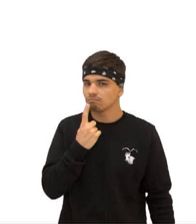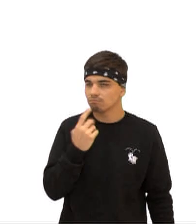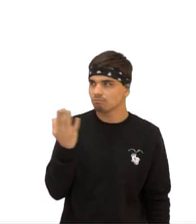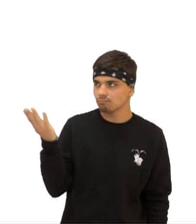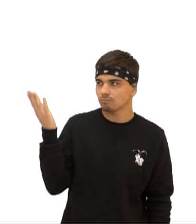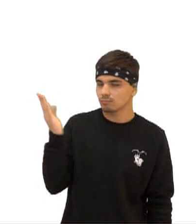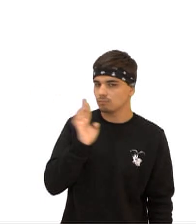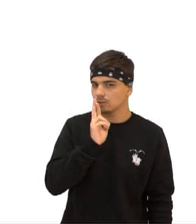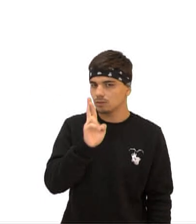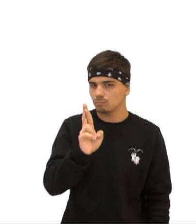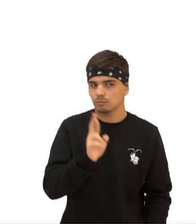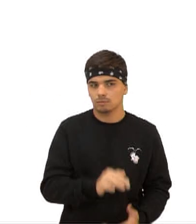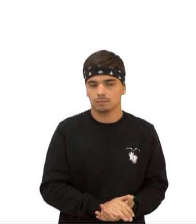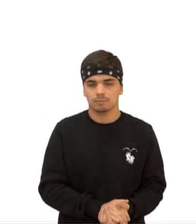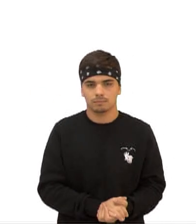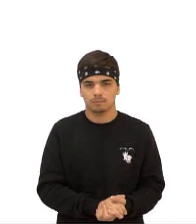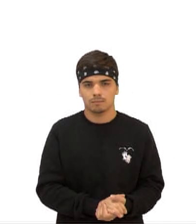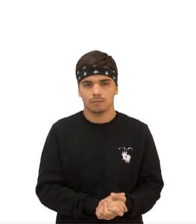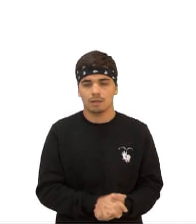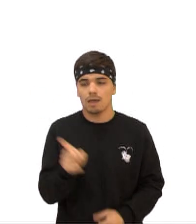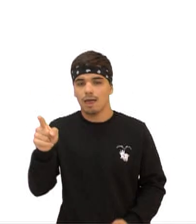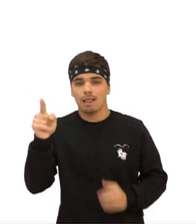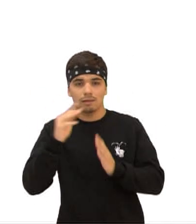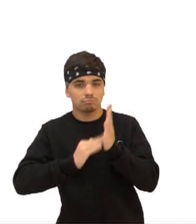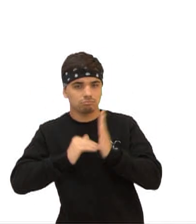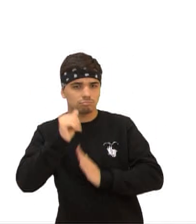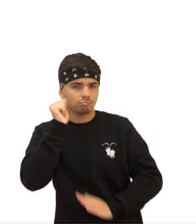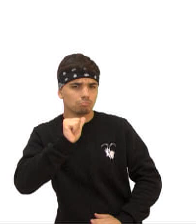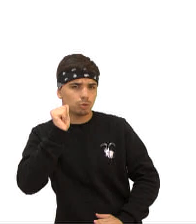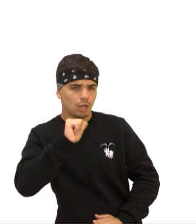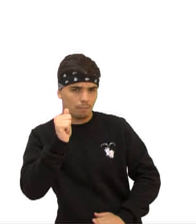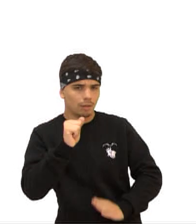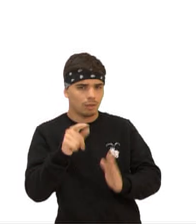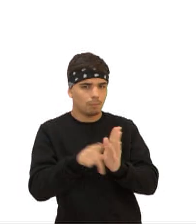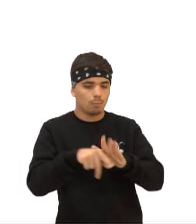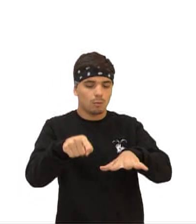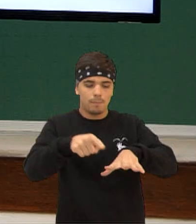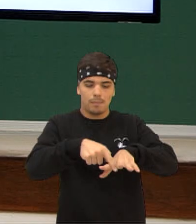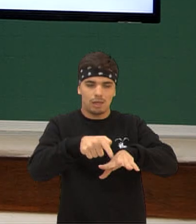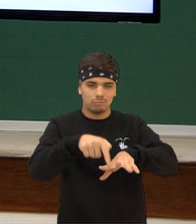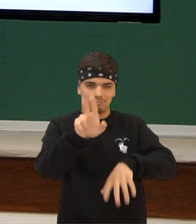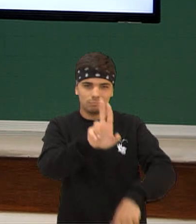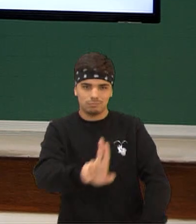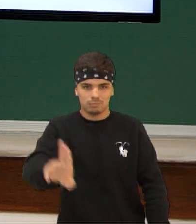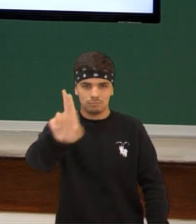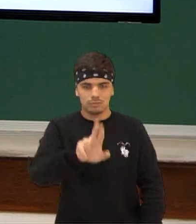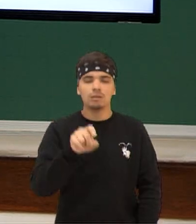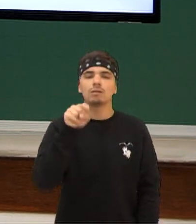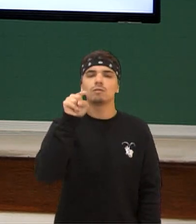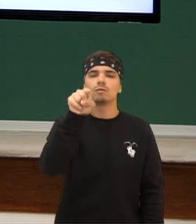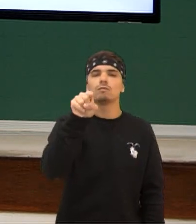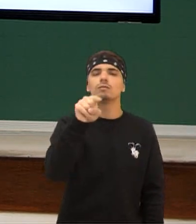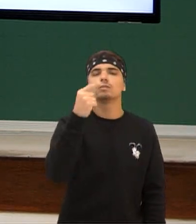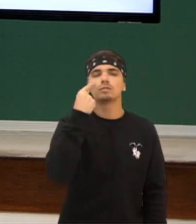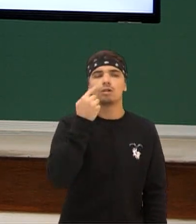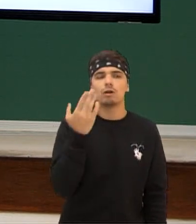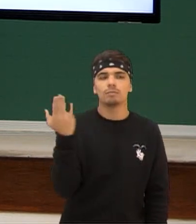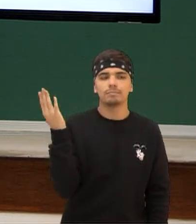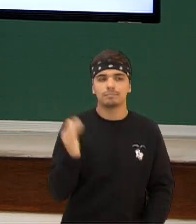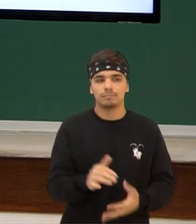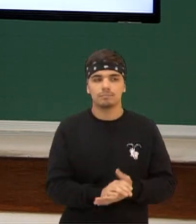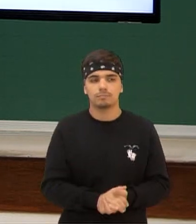and with food ela pinta com o pé lembram disso e você Oak New Deal